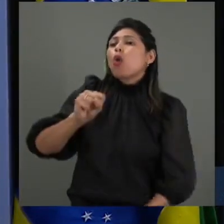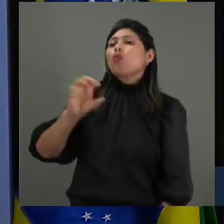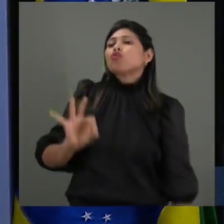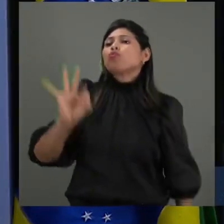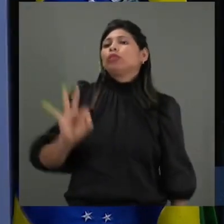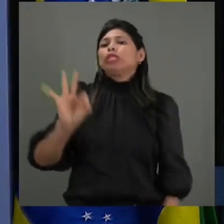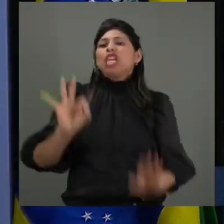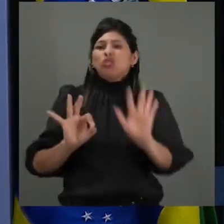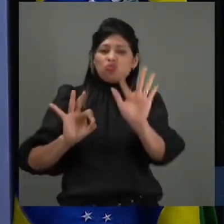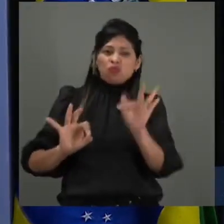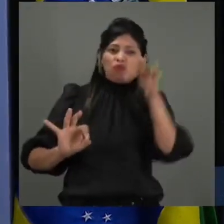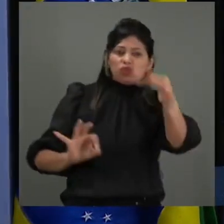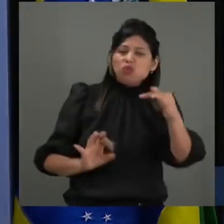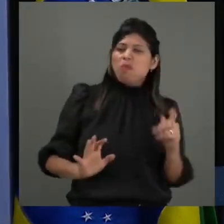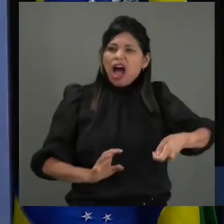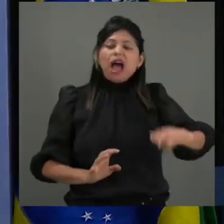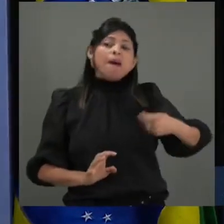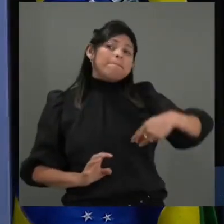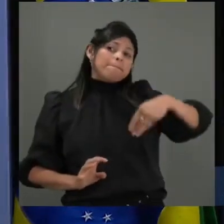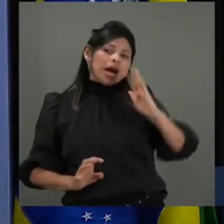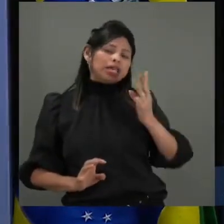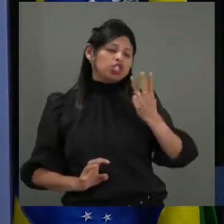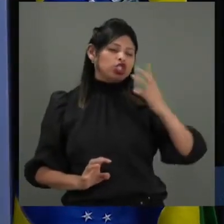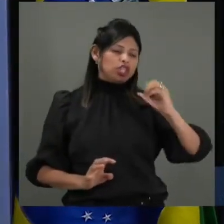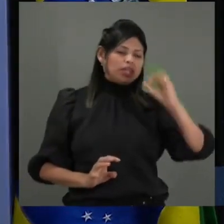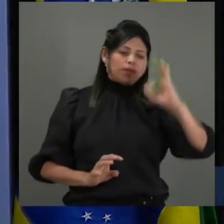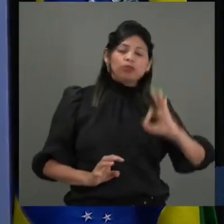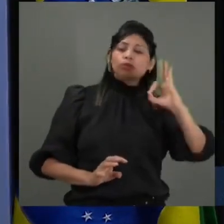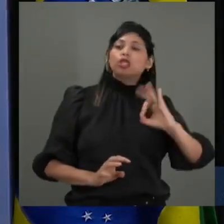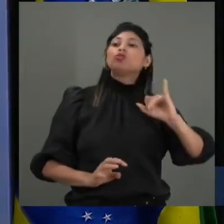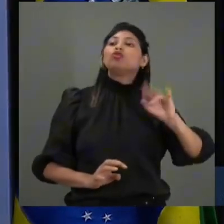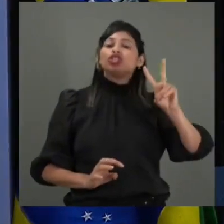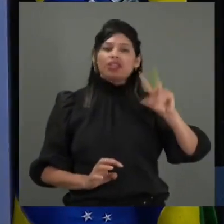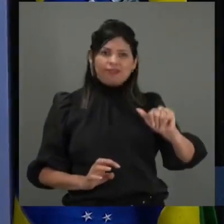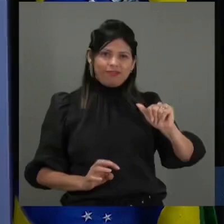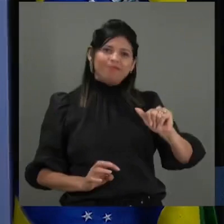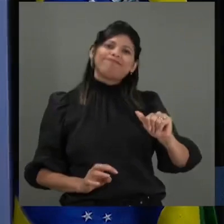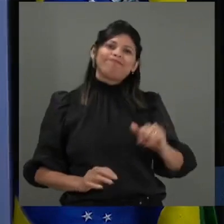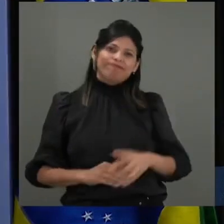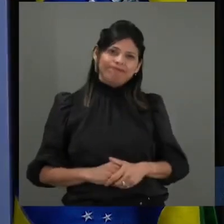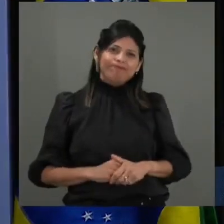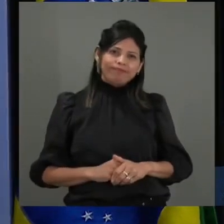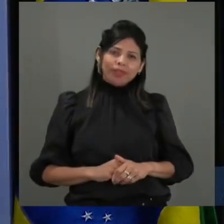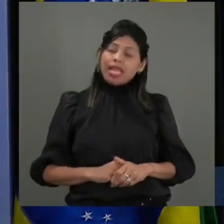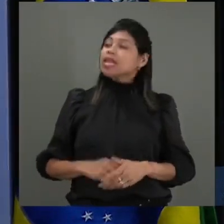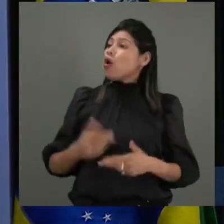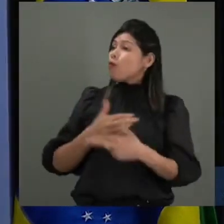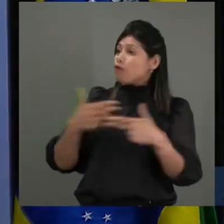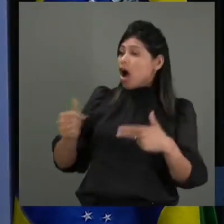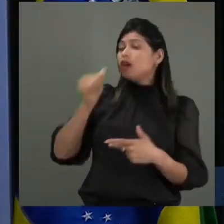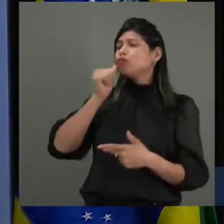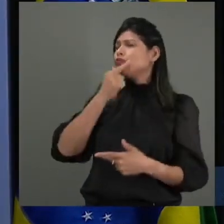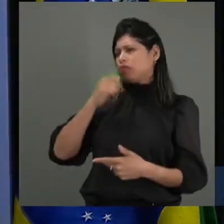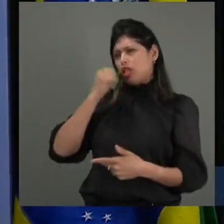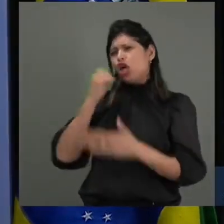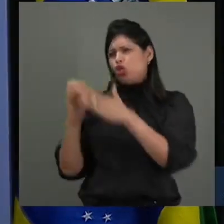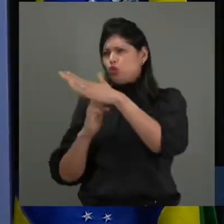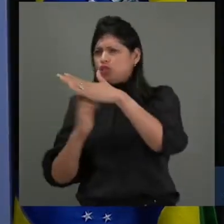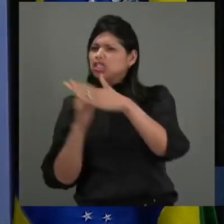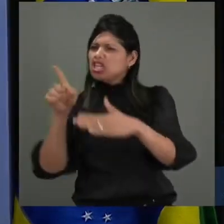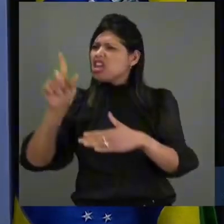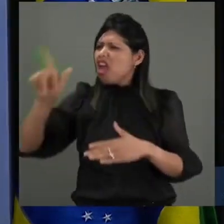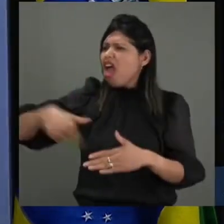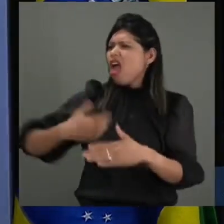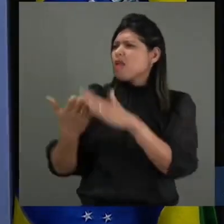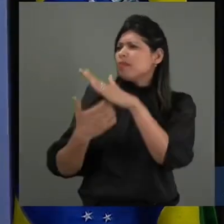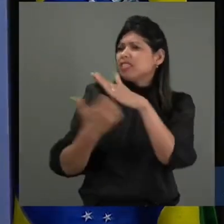de 30% de IVA. Vários senadores aqui, senador Rogério Marinho, são empresários. E eu tenho notícia ruim